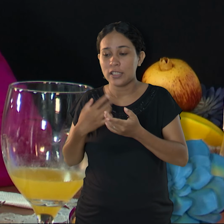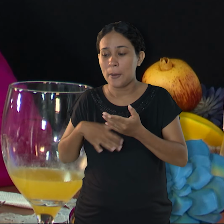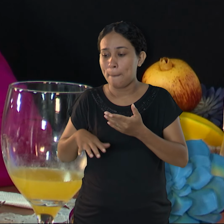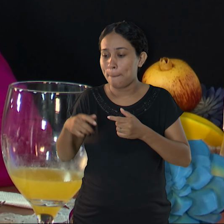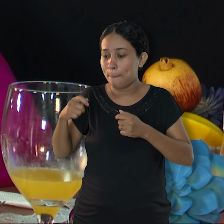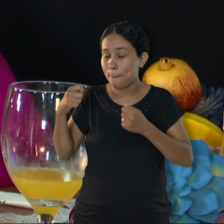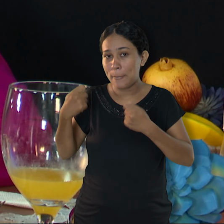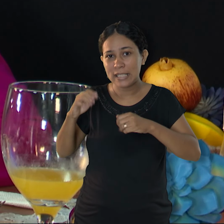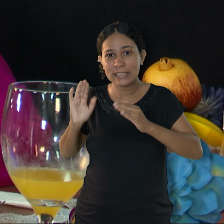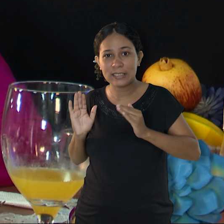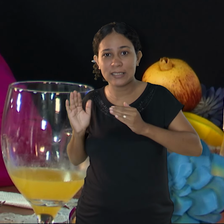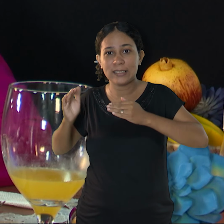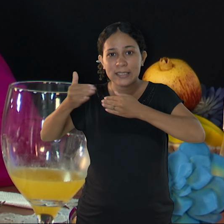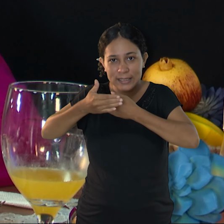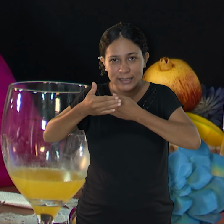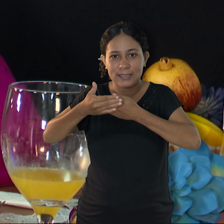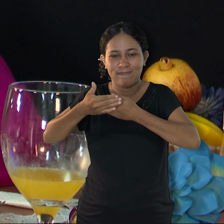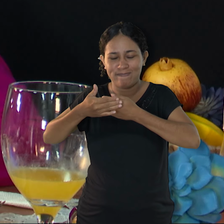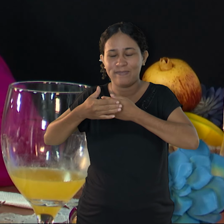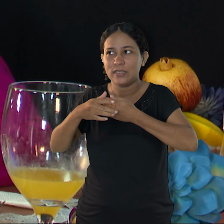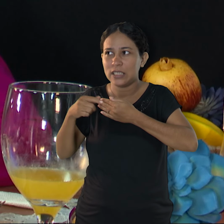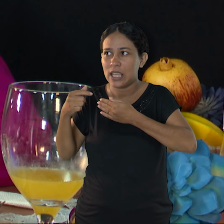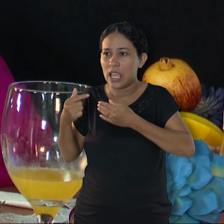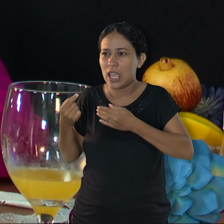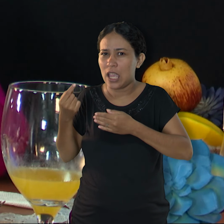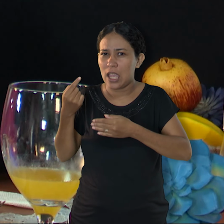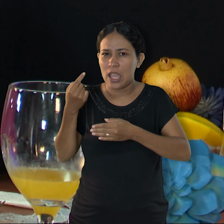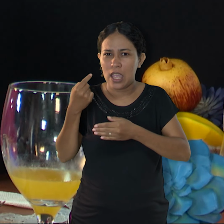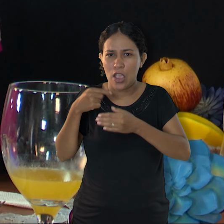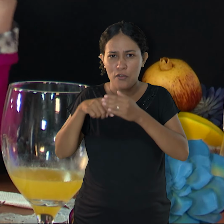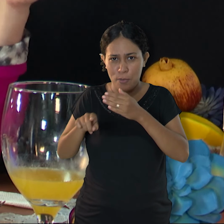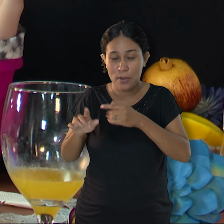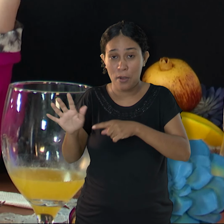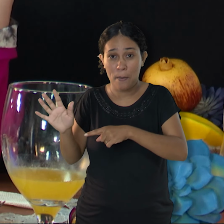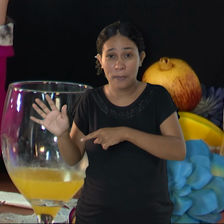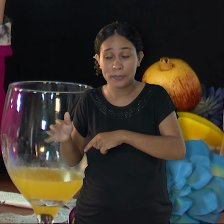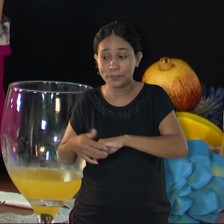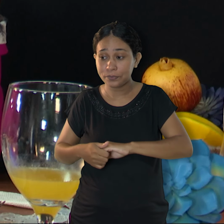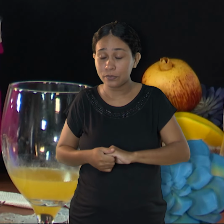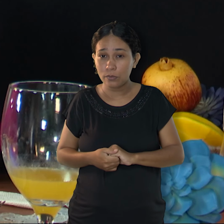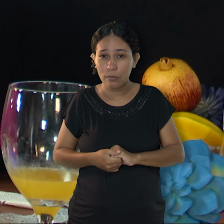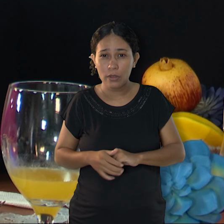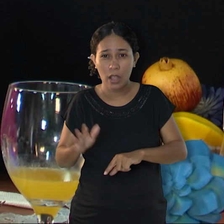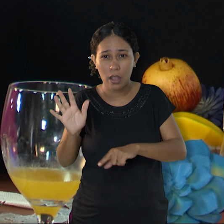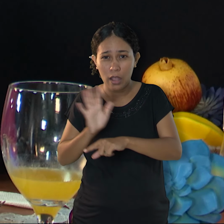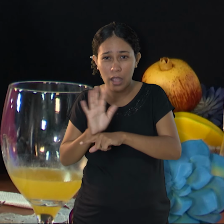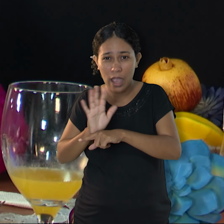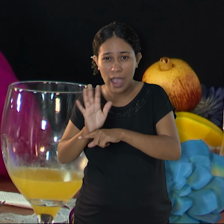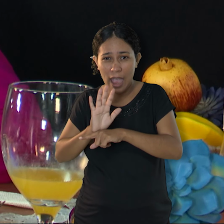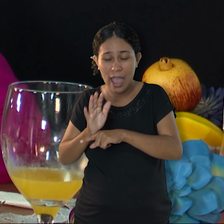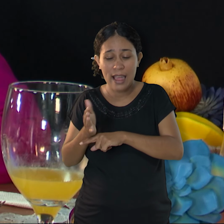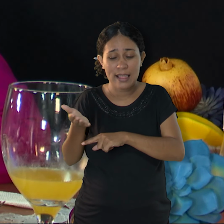né? E eu lembro que eu fui assistir A Culpa é das Estrelas, da época. Sei.